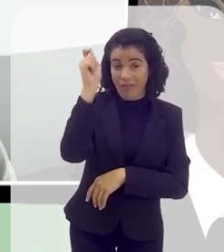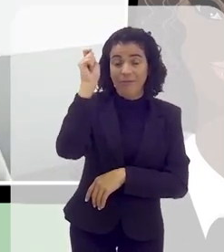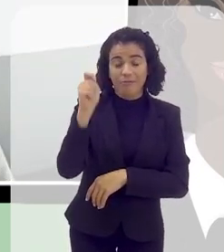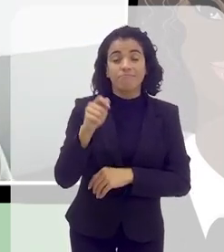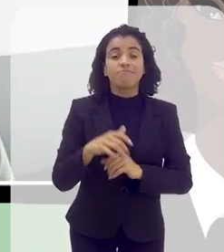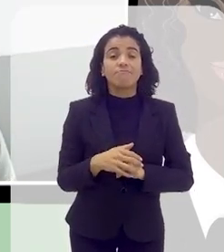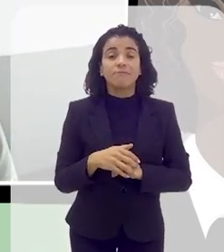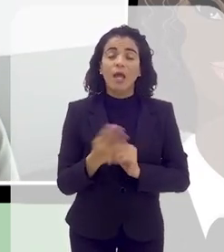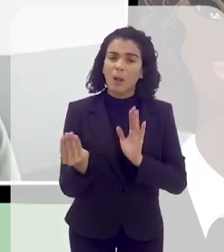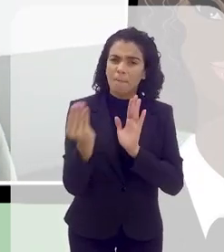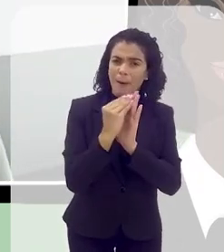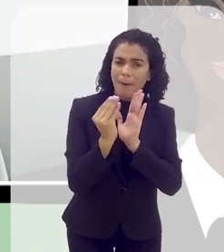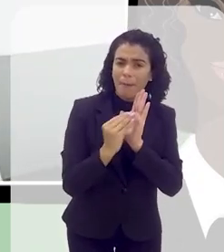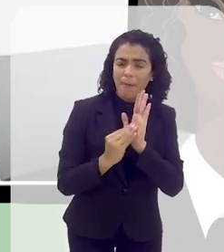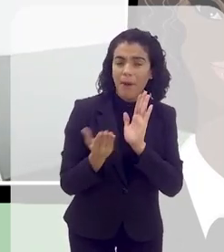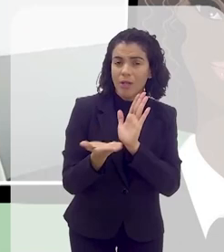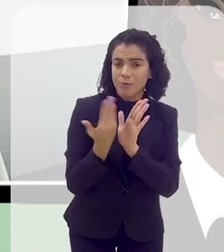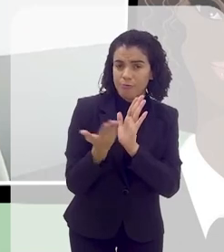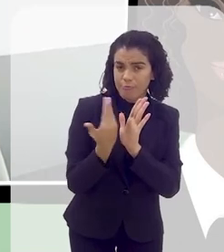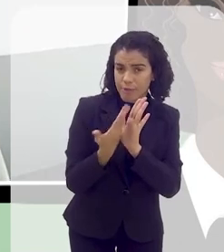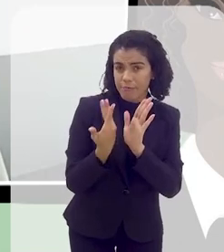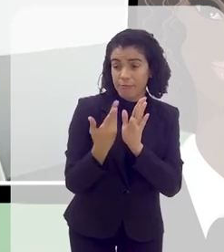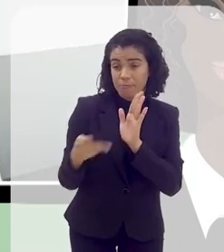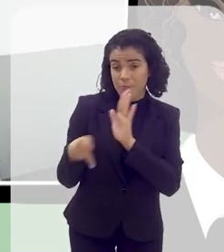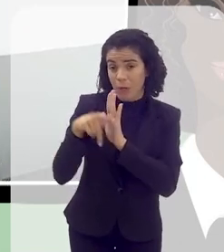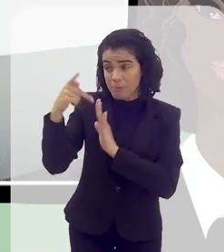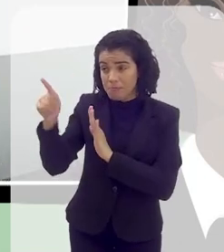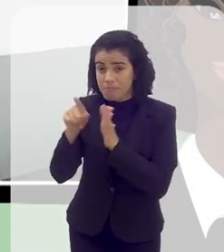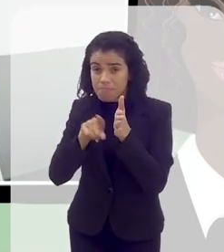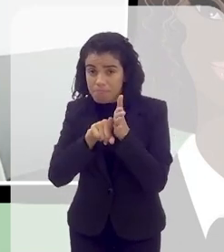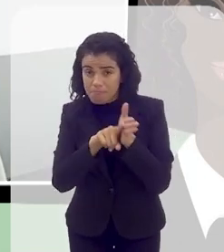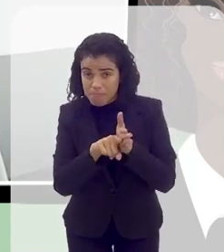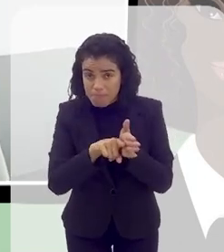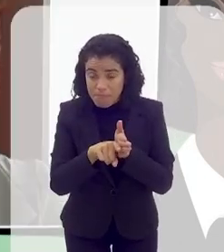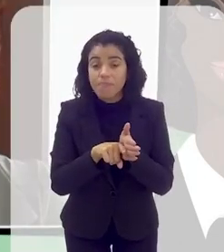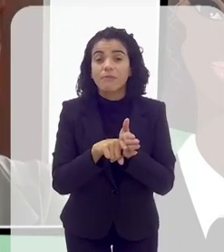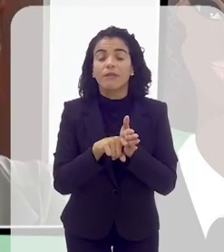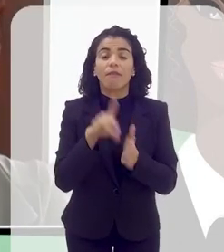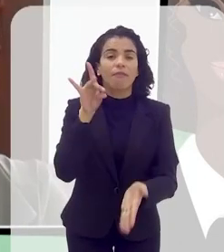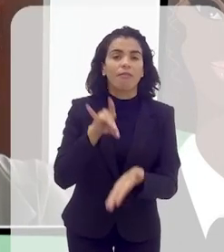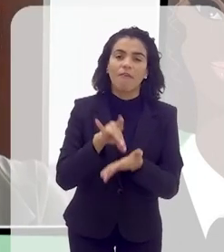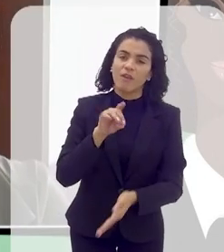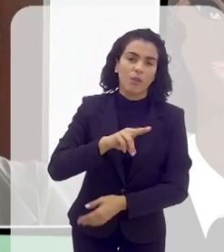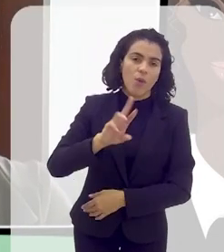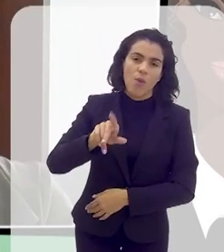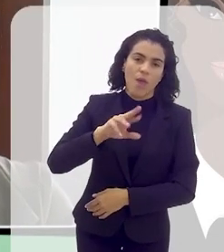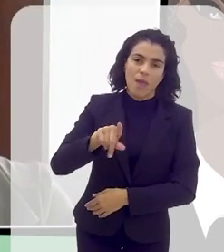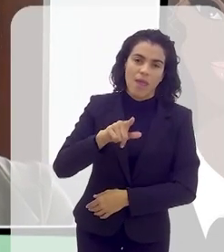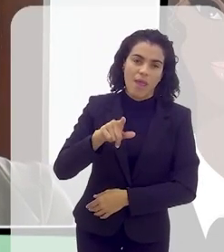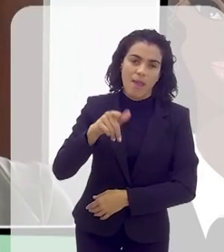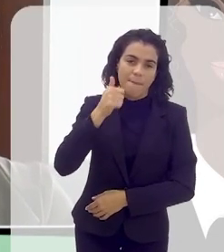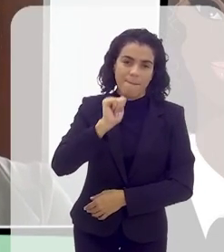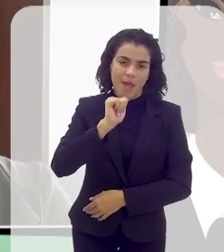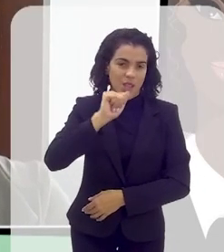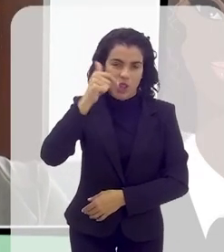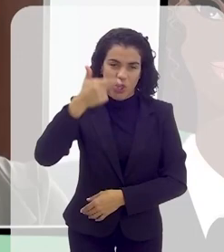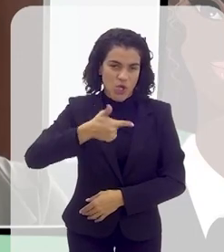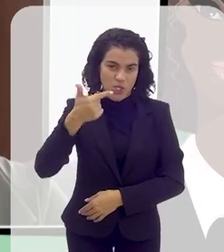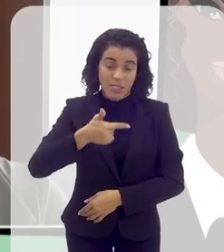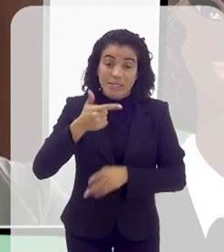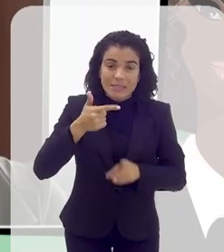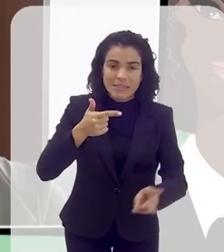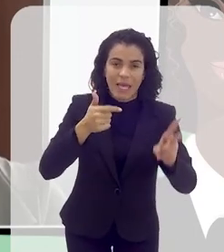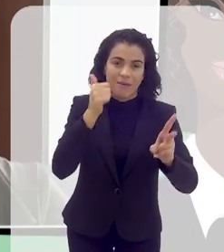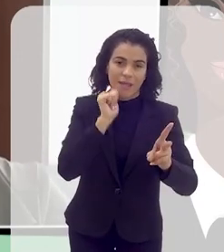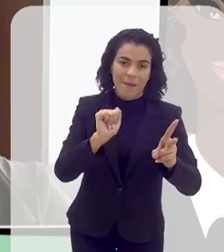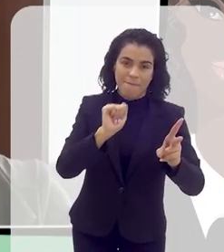replica então no livro essa afirmação, né, esse achado de pesquisa dele, que na verdade nunca se tratou da madrasta, sempre se